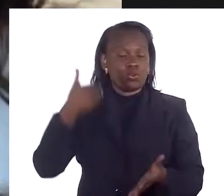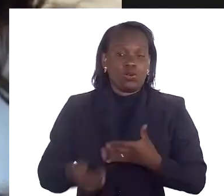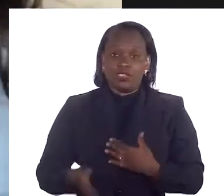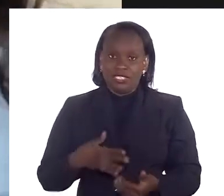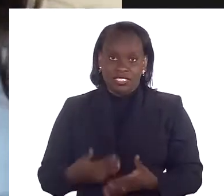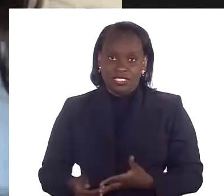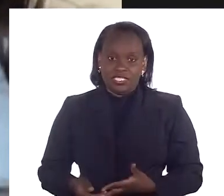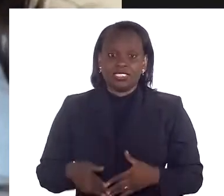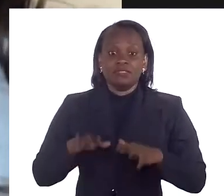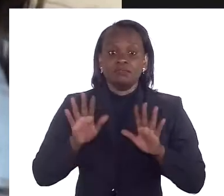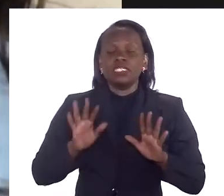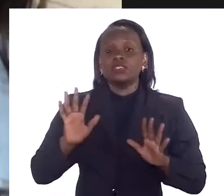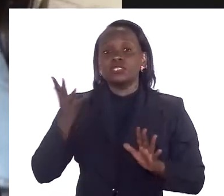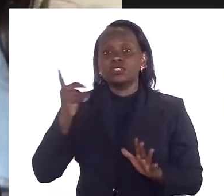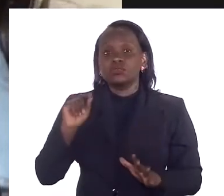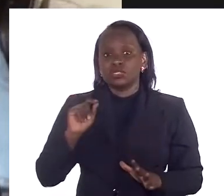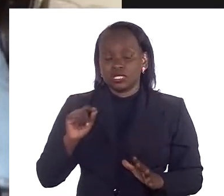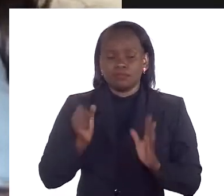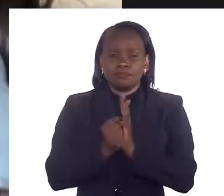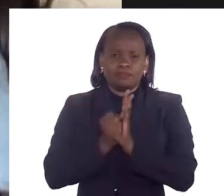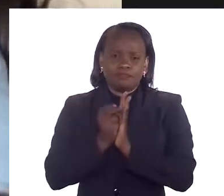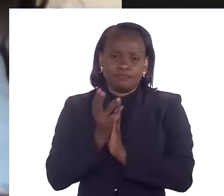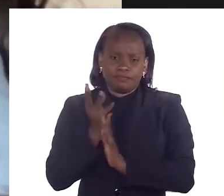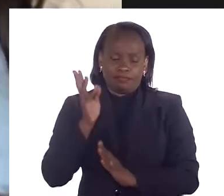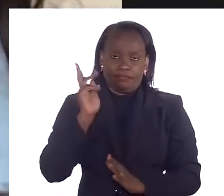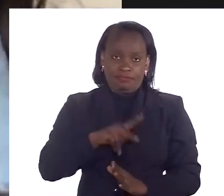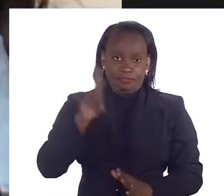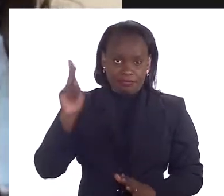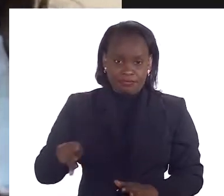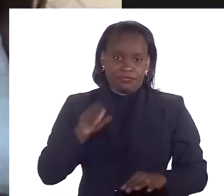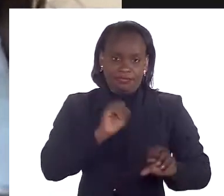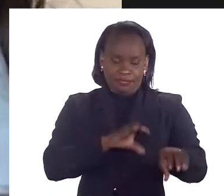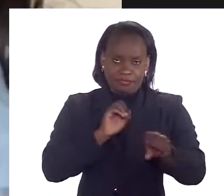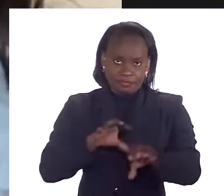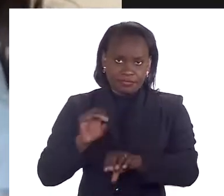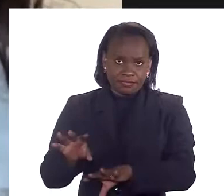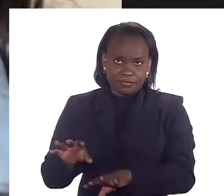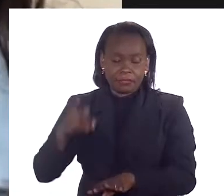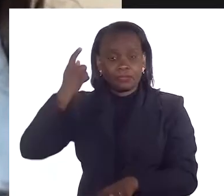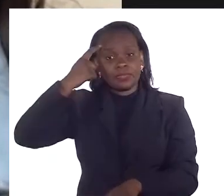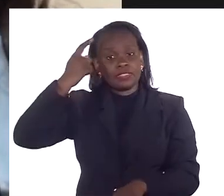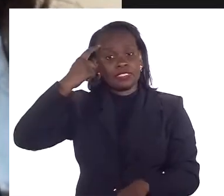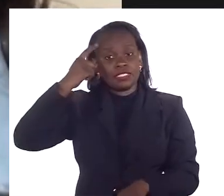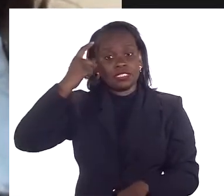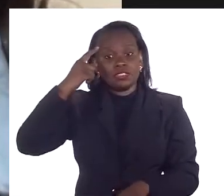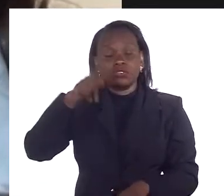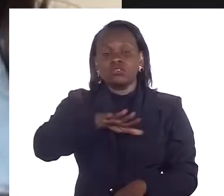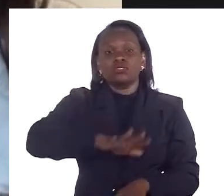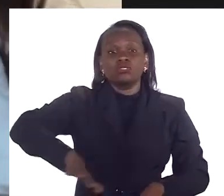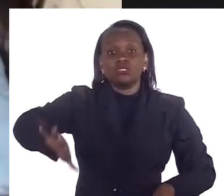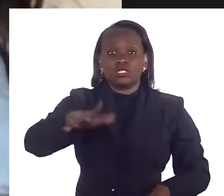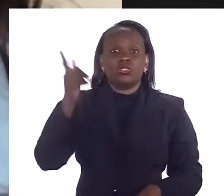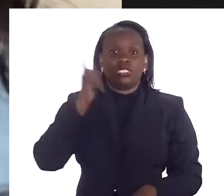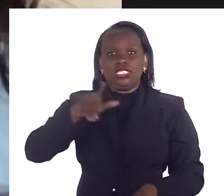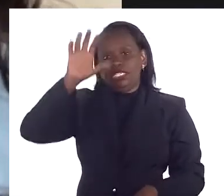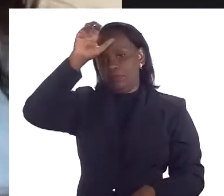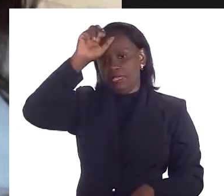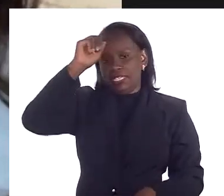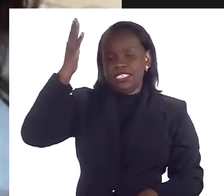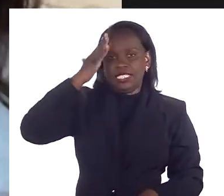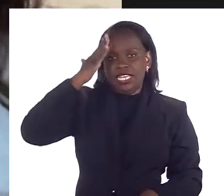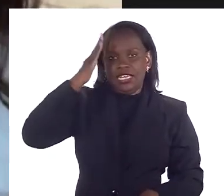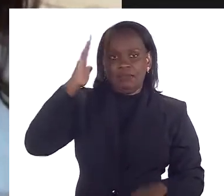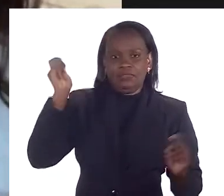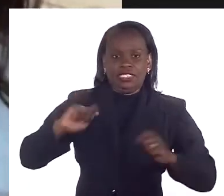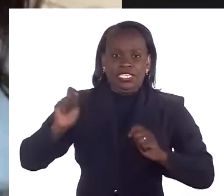pessoa no geral. Mas o que acontece muitas vezes é que o professor ele dá aula pensando naquele público que vai conseguir, que